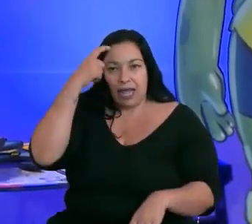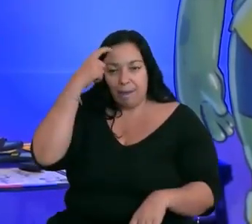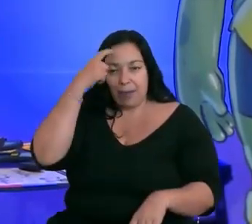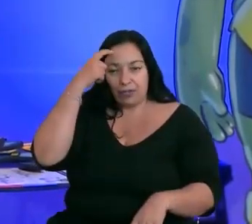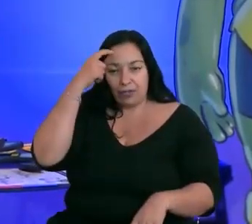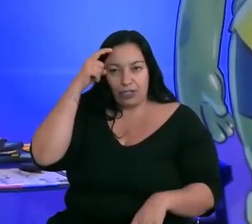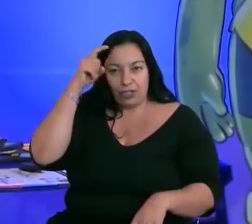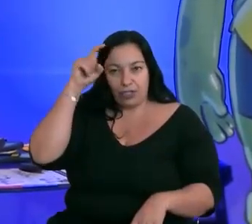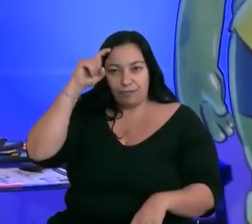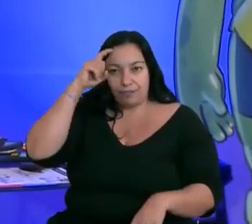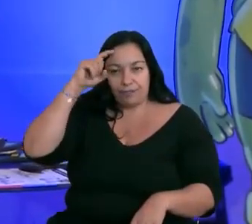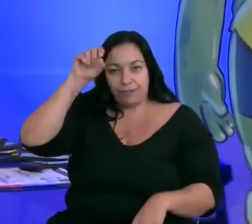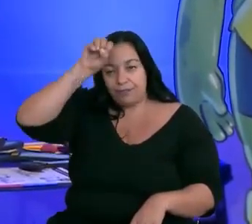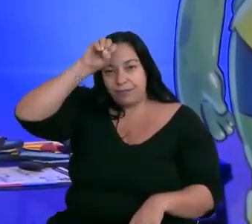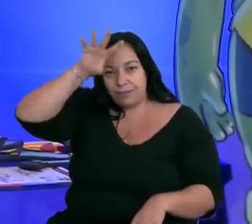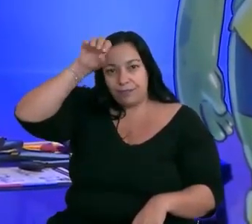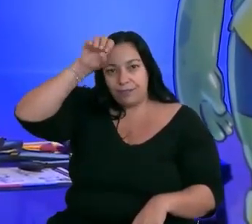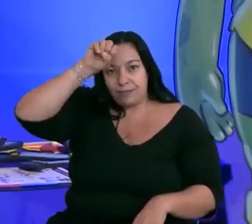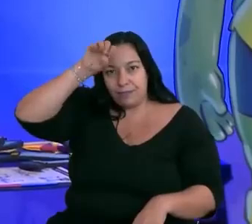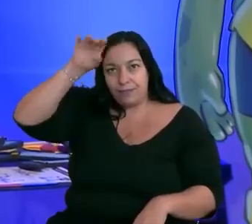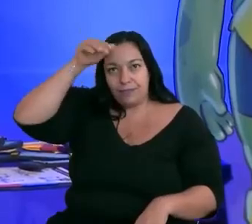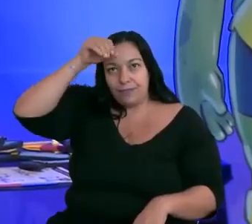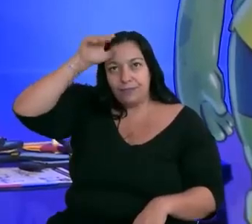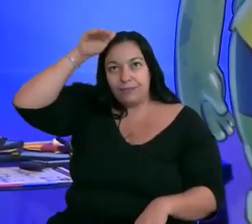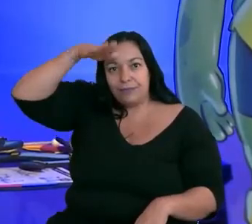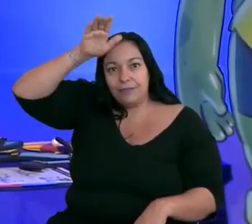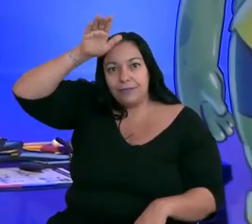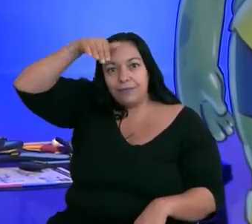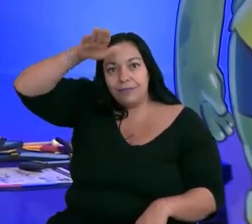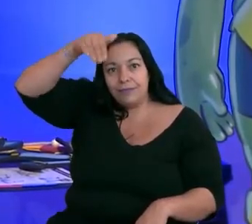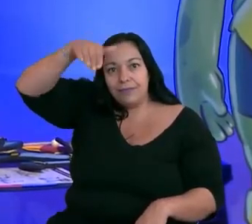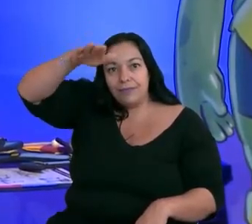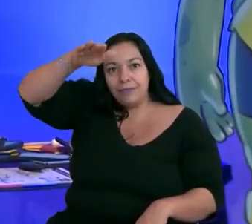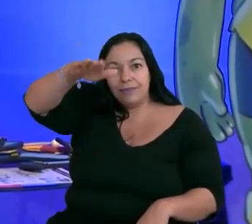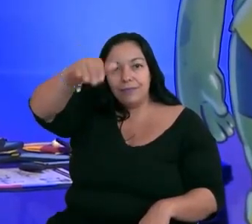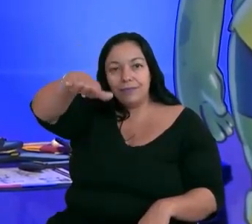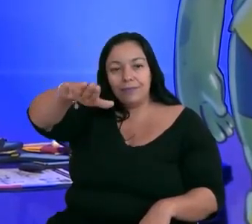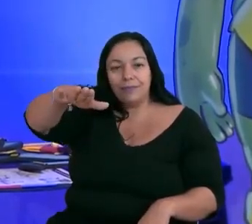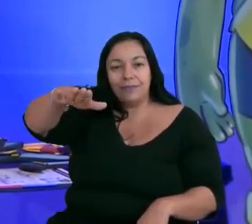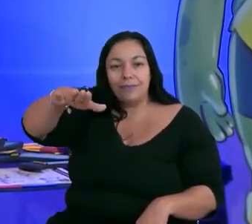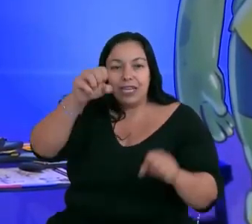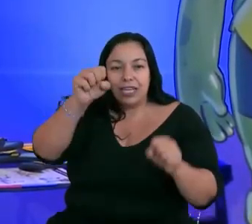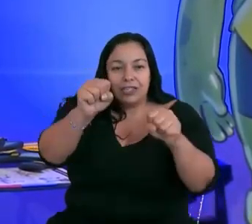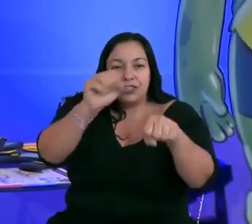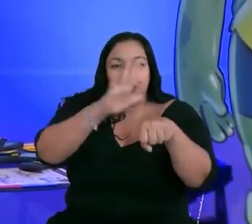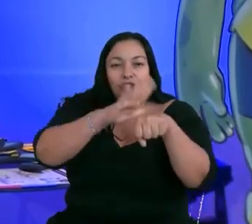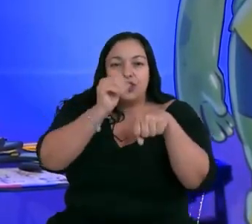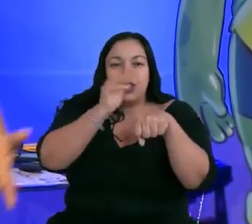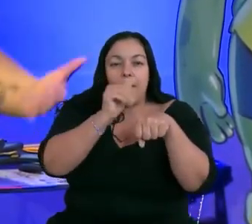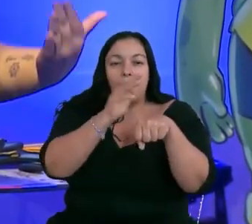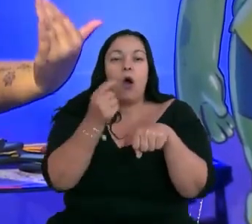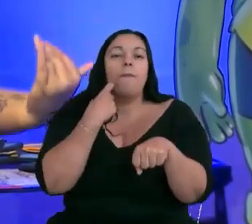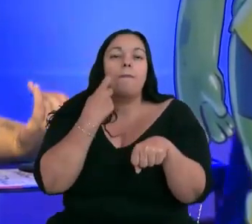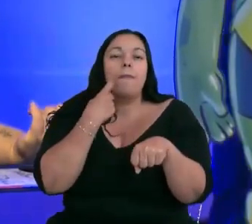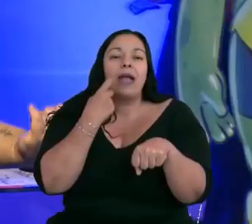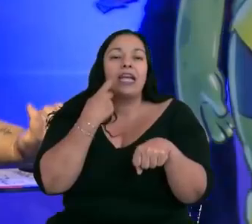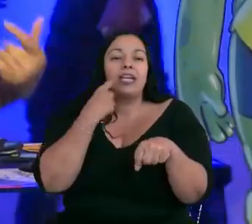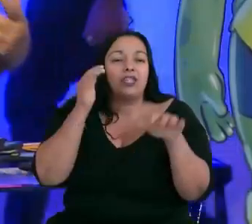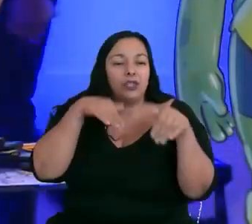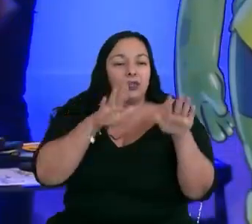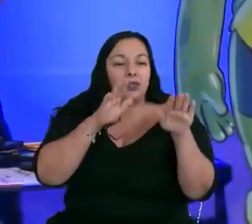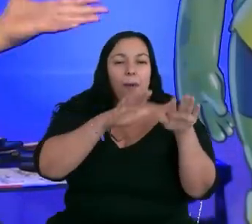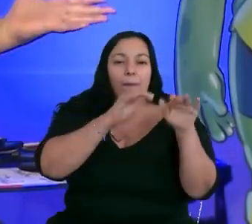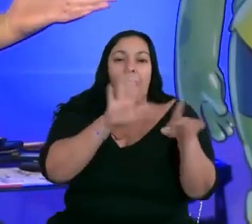mandou grandes ondas sonoras que convocou vários peixes do mar para